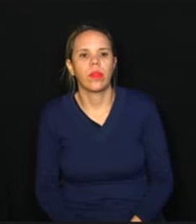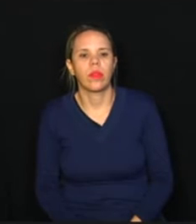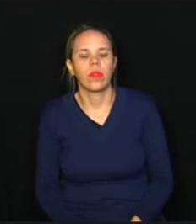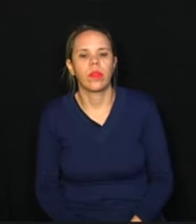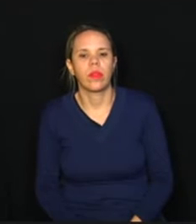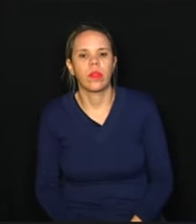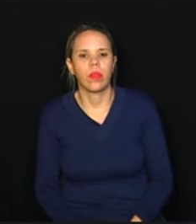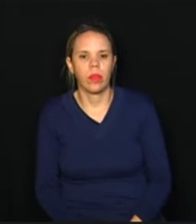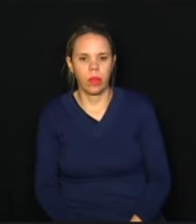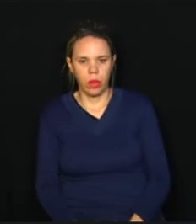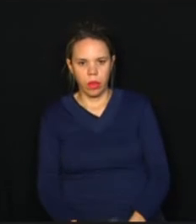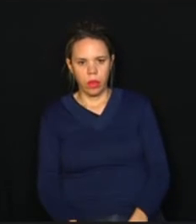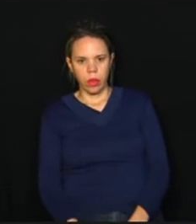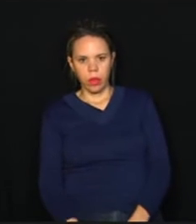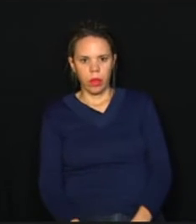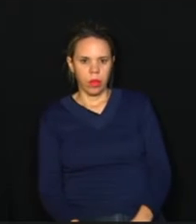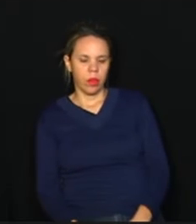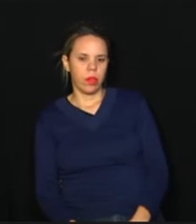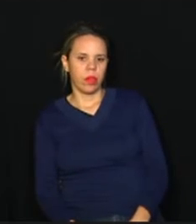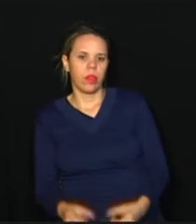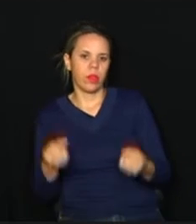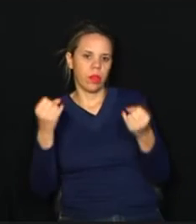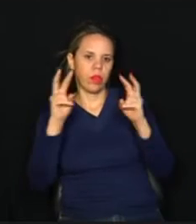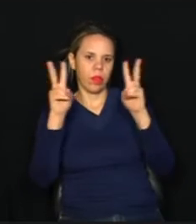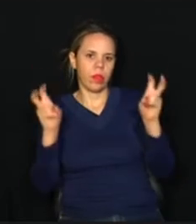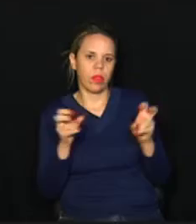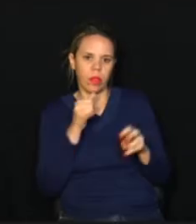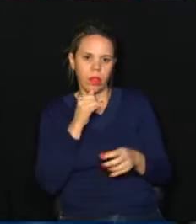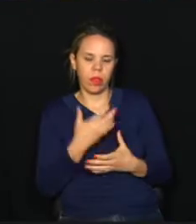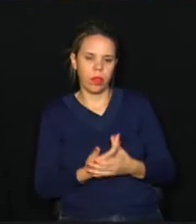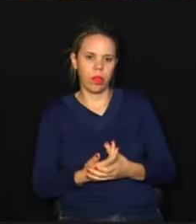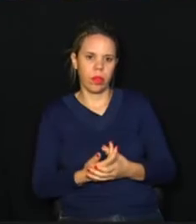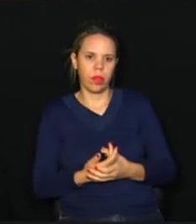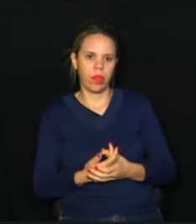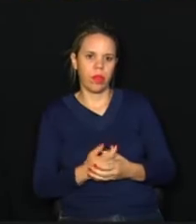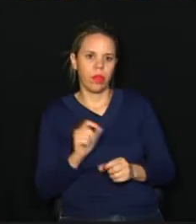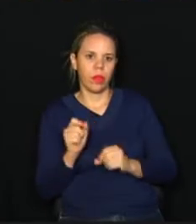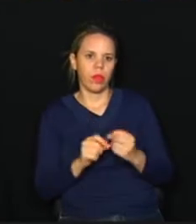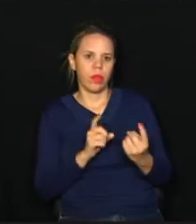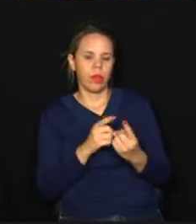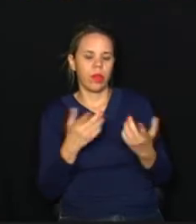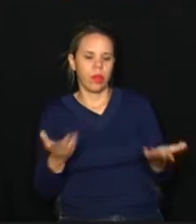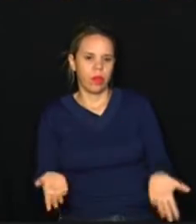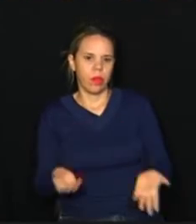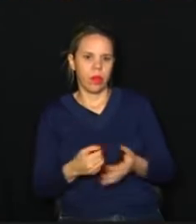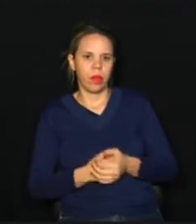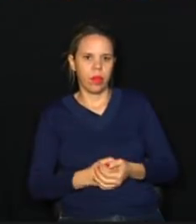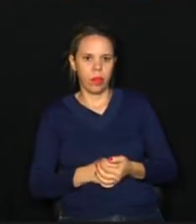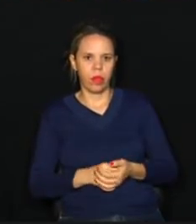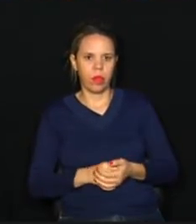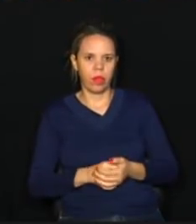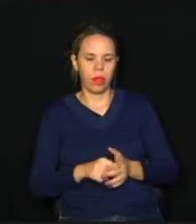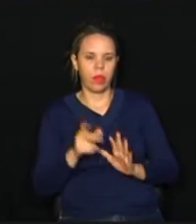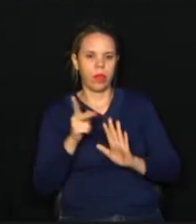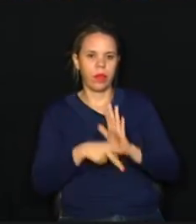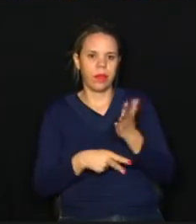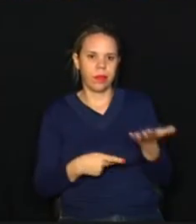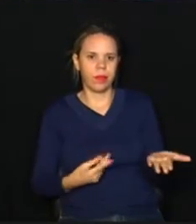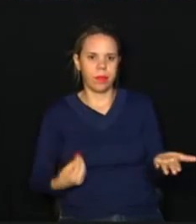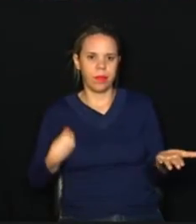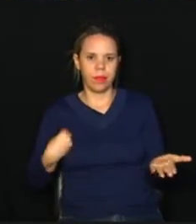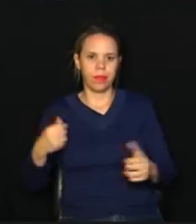Ok. Com relação atende a quem esse projeto que está